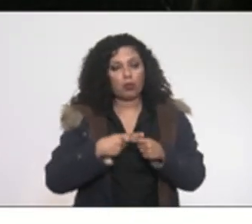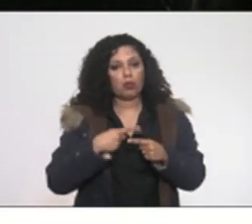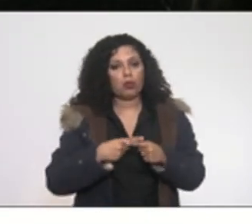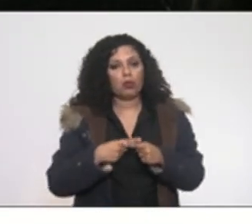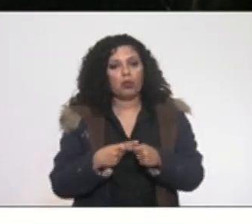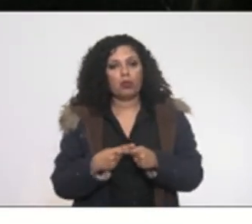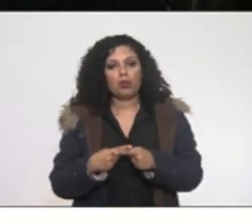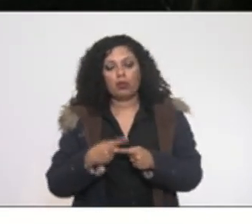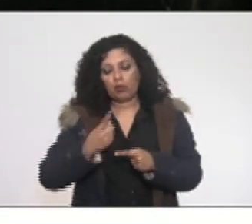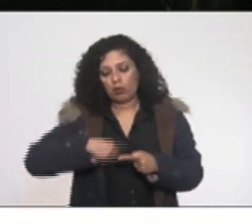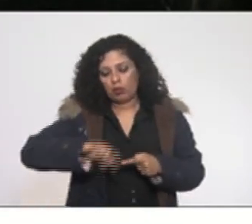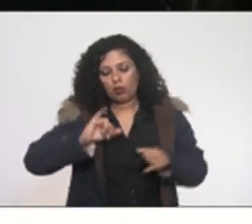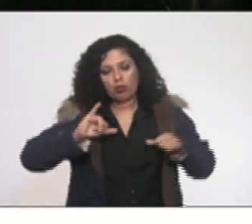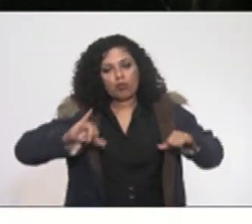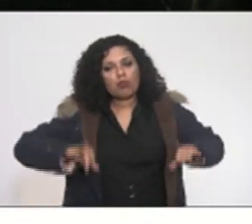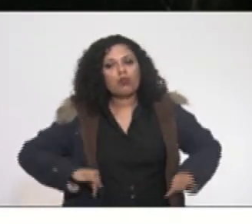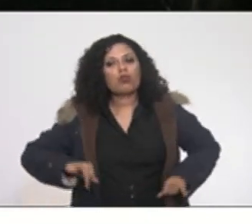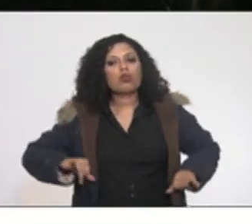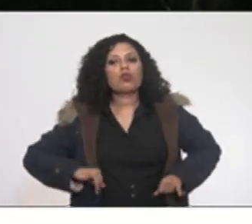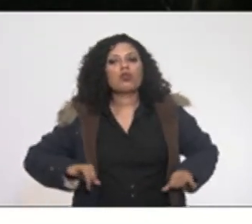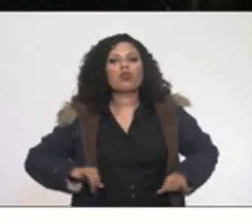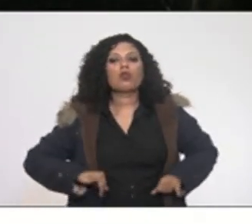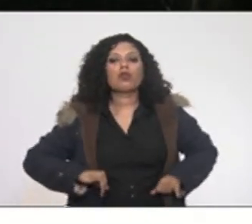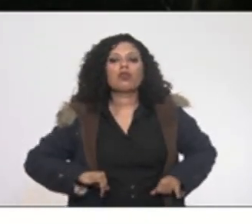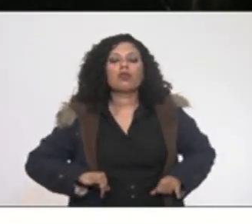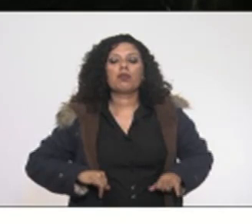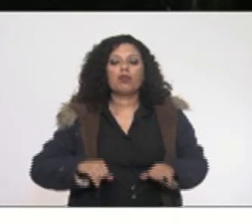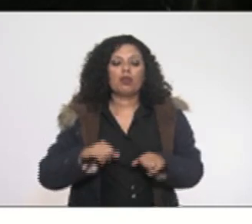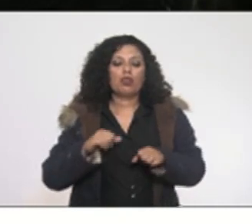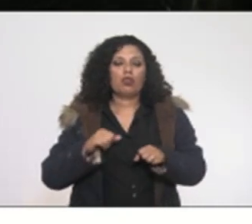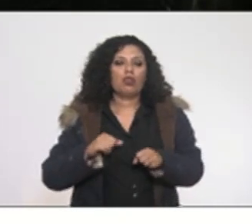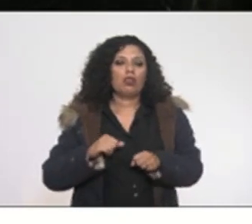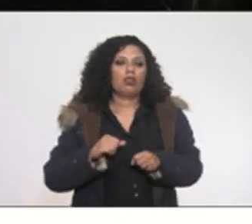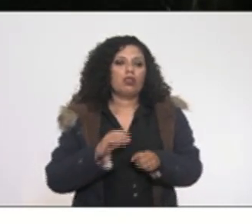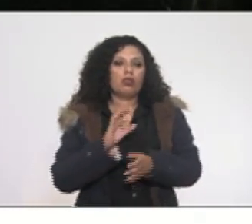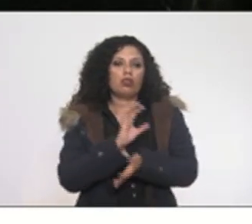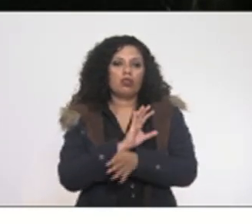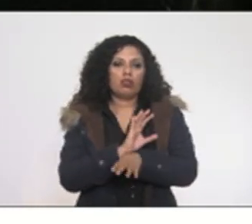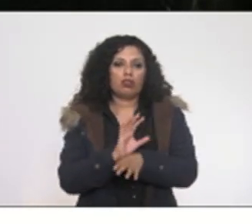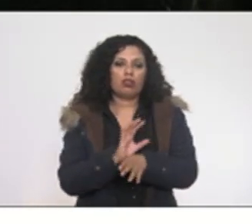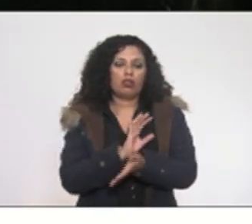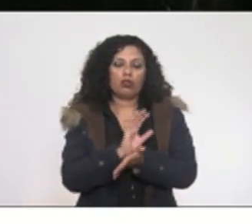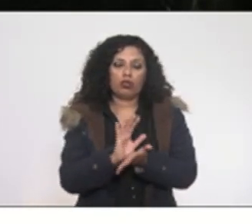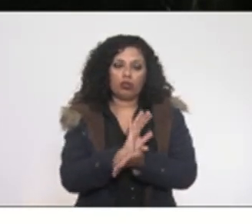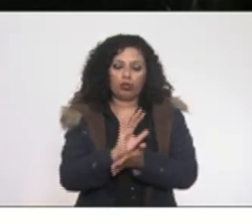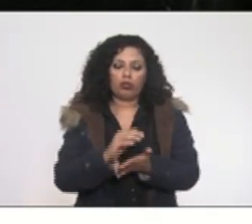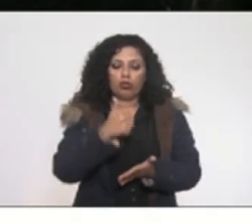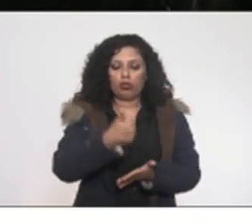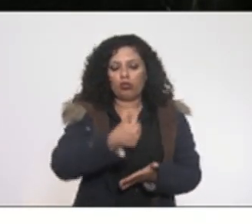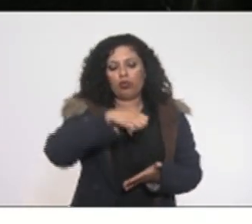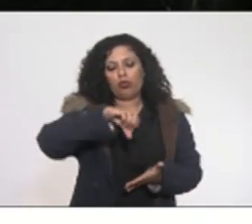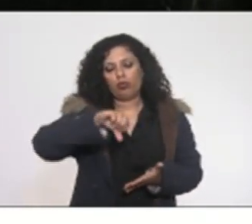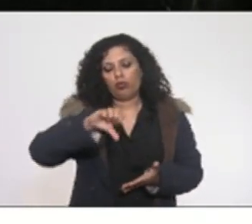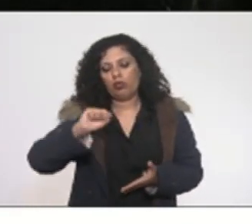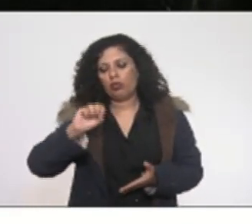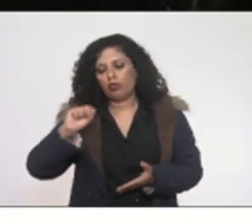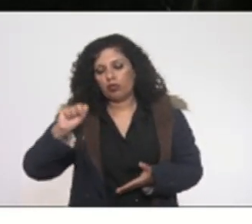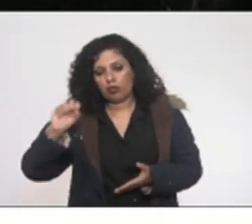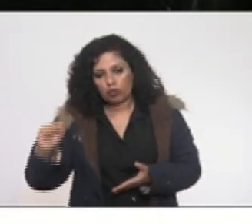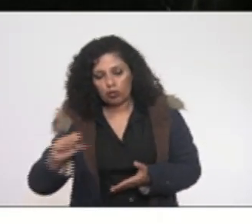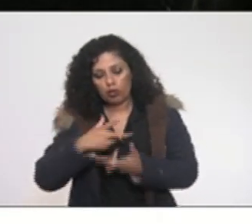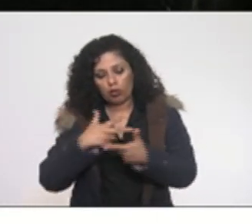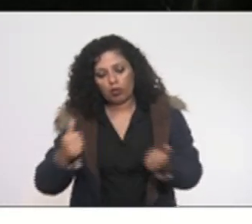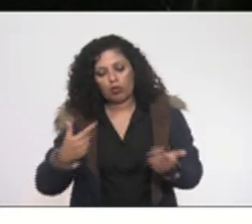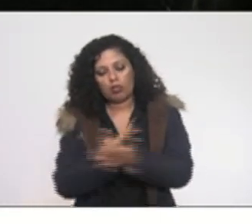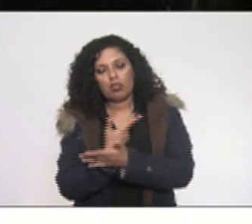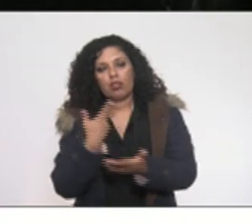A gente sofre muito porque, na Constituição de 88, cometeram-se a maior injustiça que poderia haver com o Rio de Janeiro,